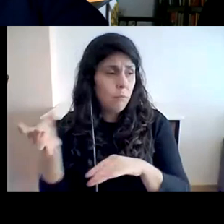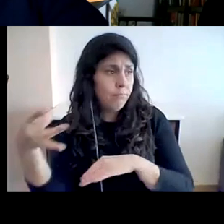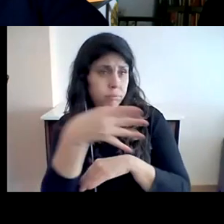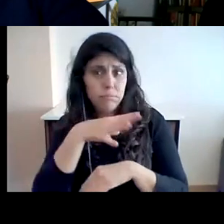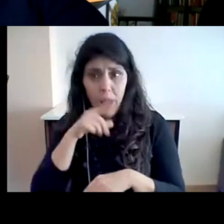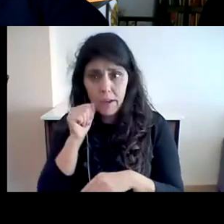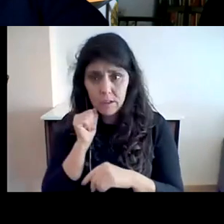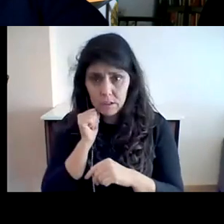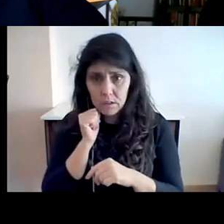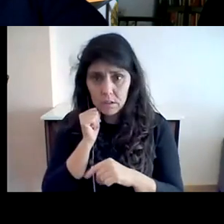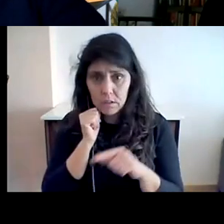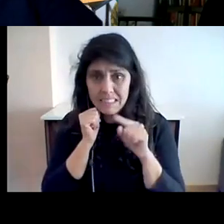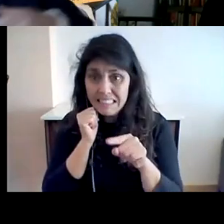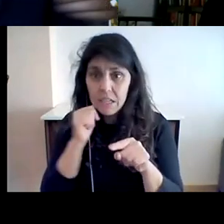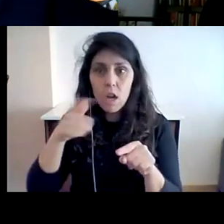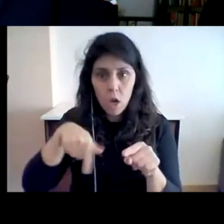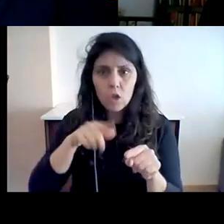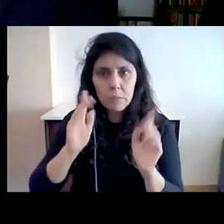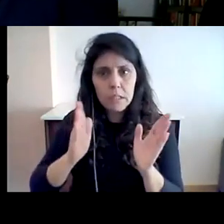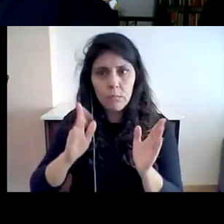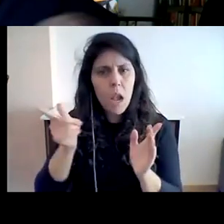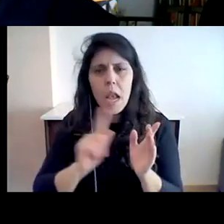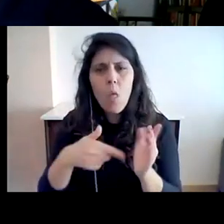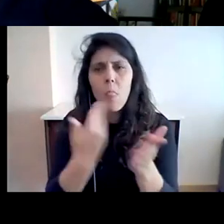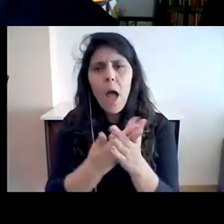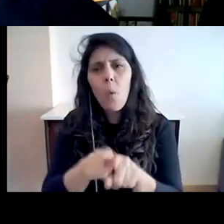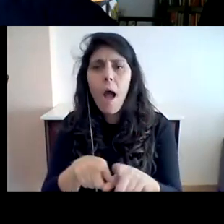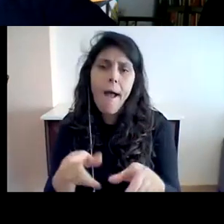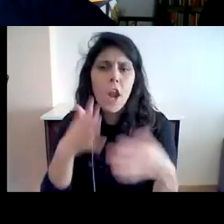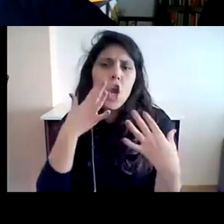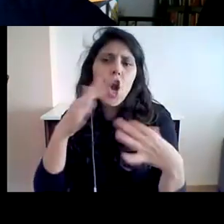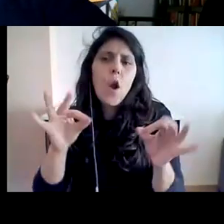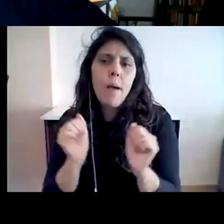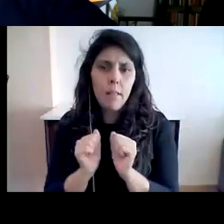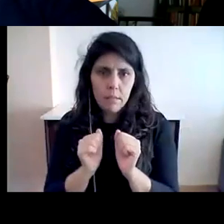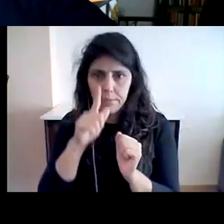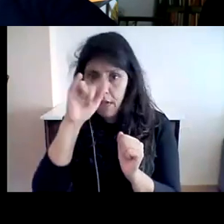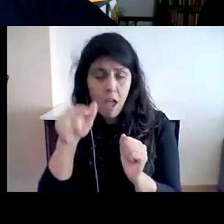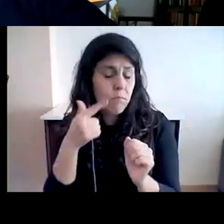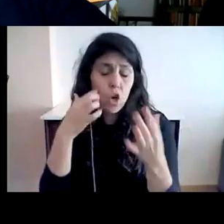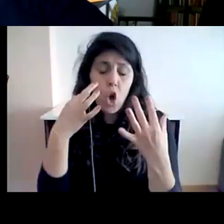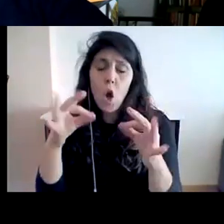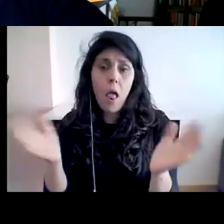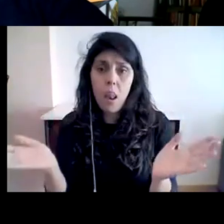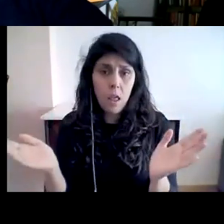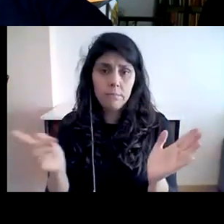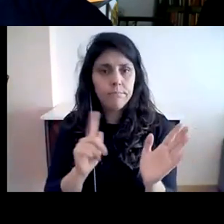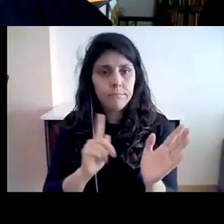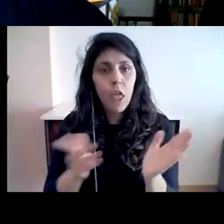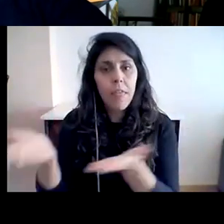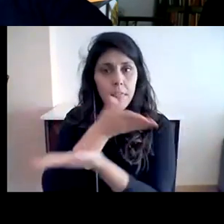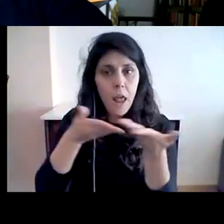não naturalizar isto já é alguma coisa. Agora, como é que, se são dinâmicas sociais tão alargadas,